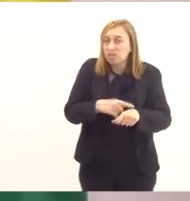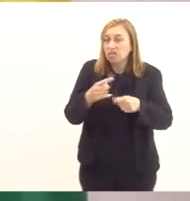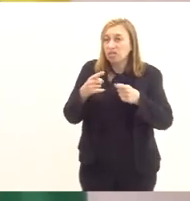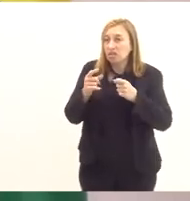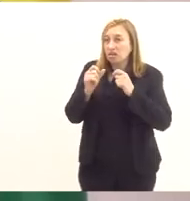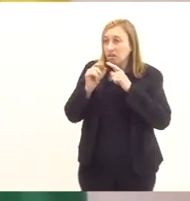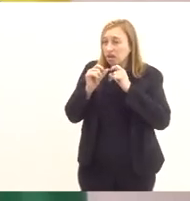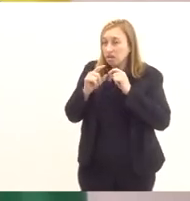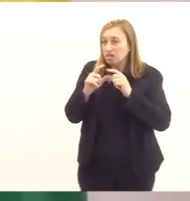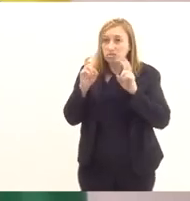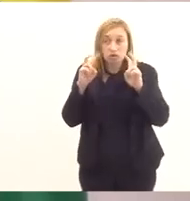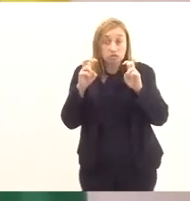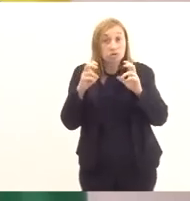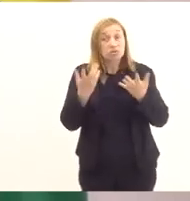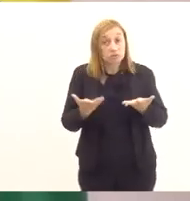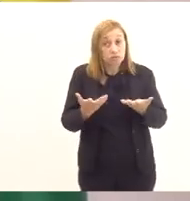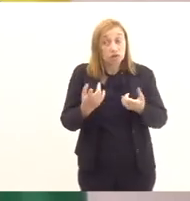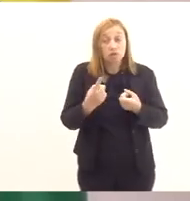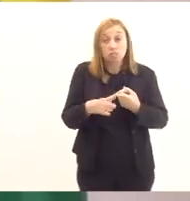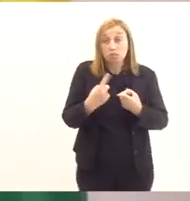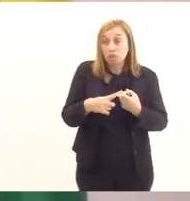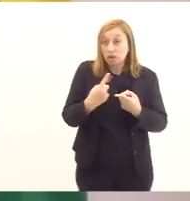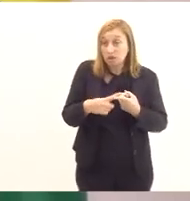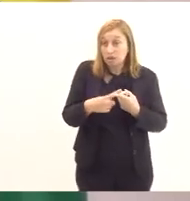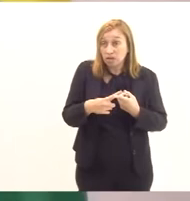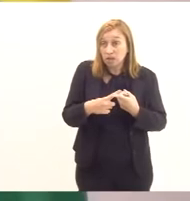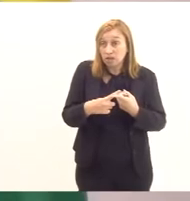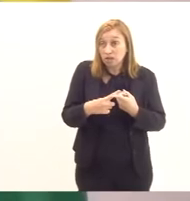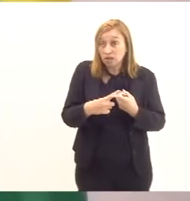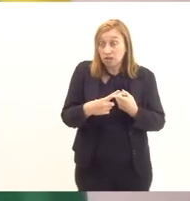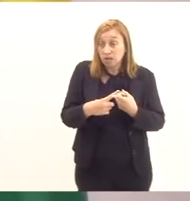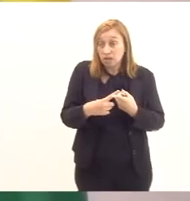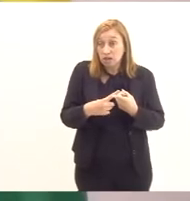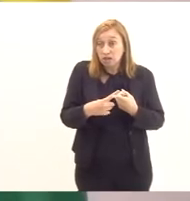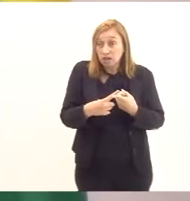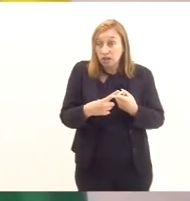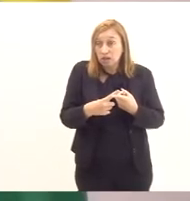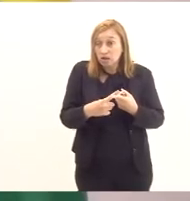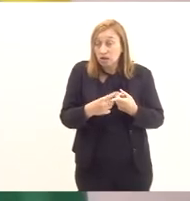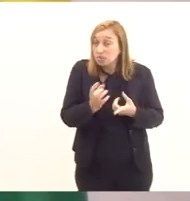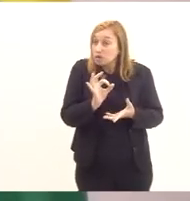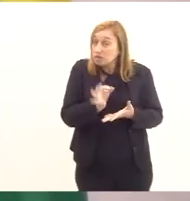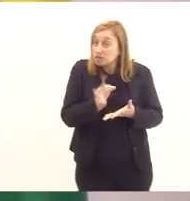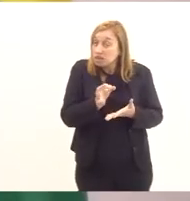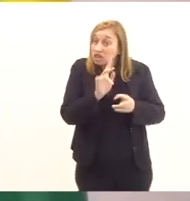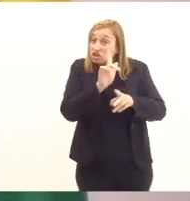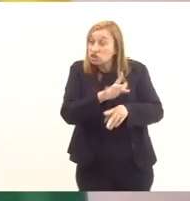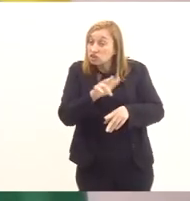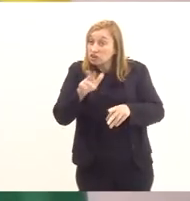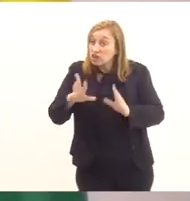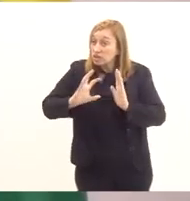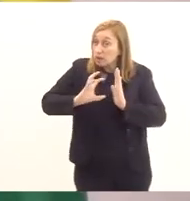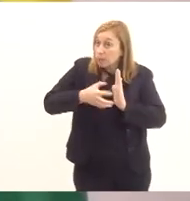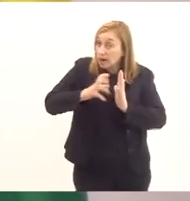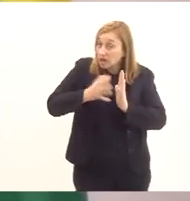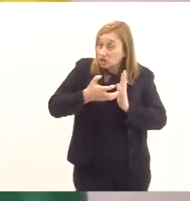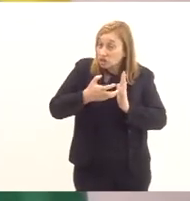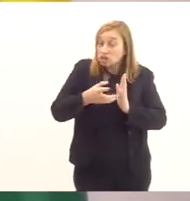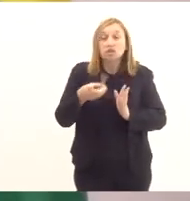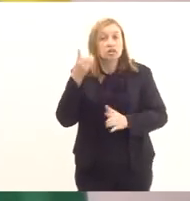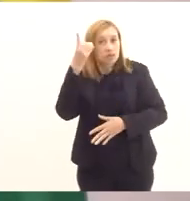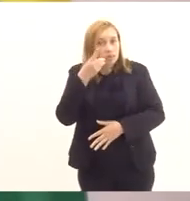matéria até porque diga-se de passagem a composição é bastante heterogênea são diferentes partidos